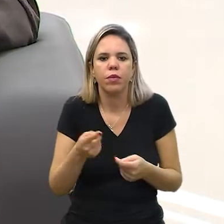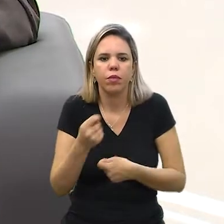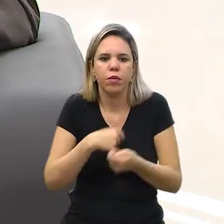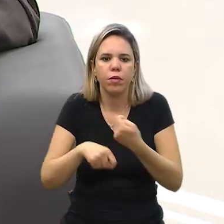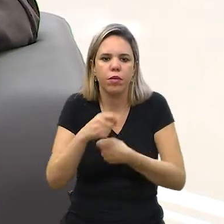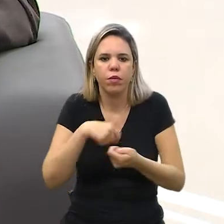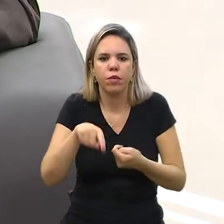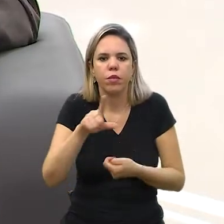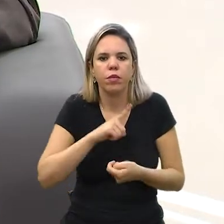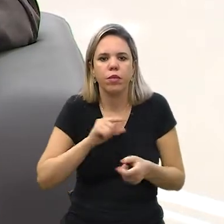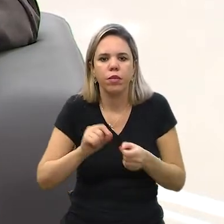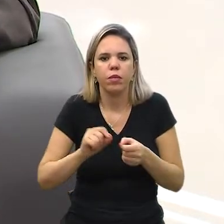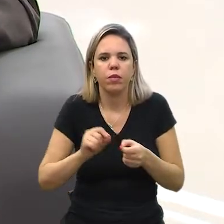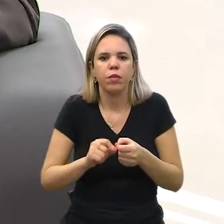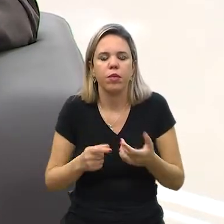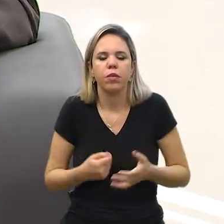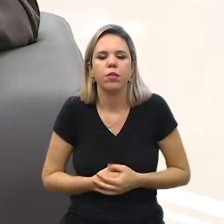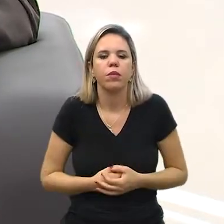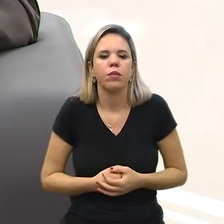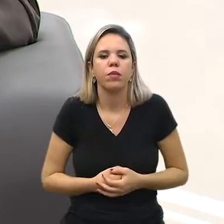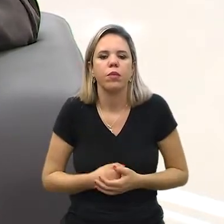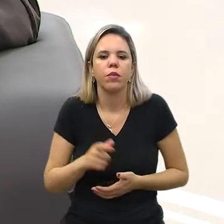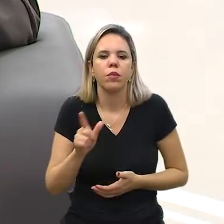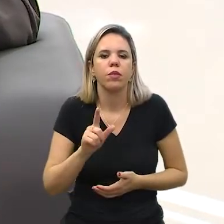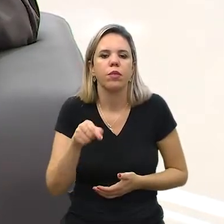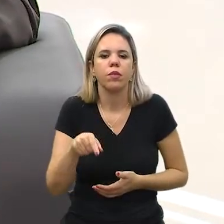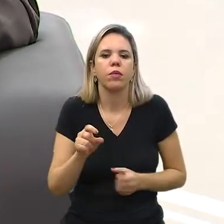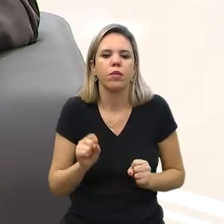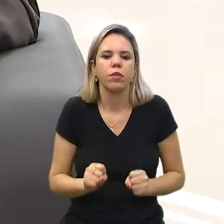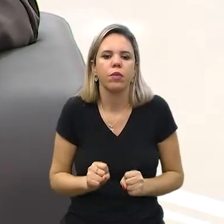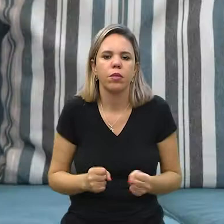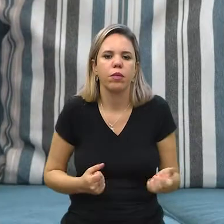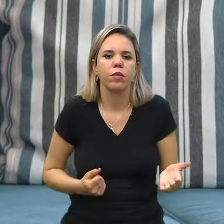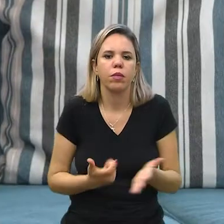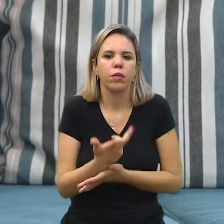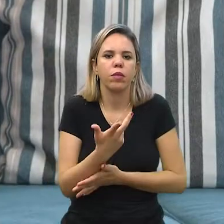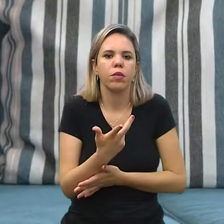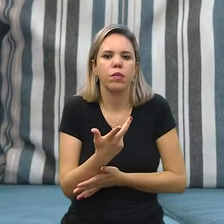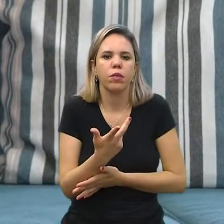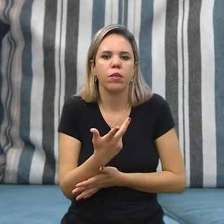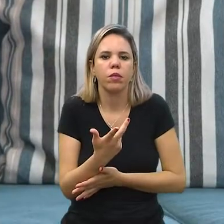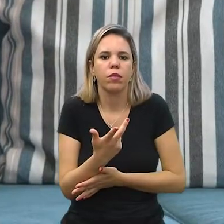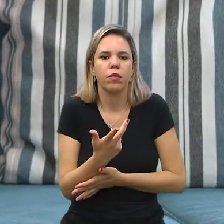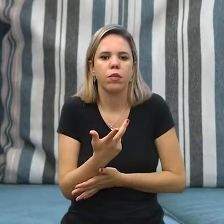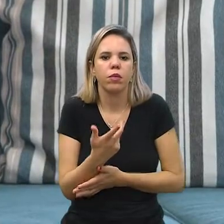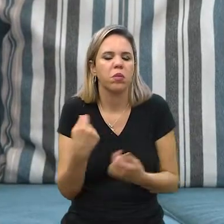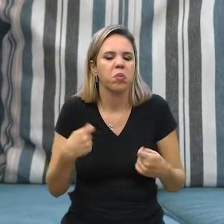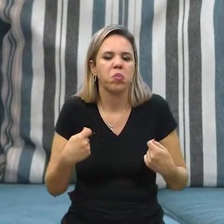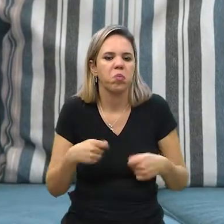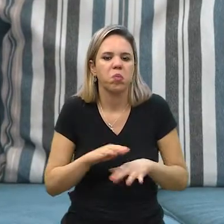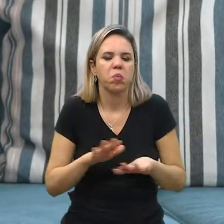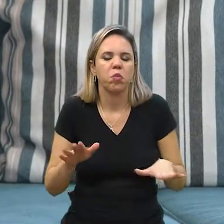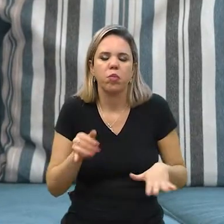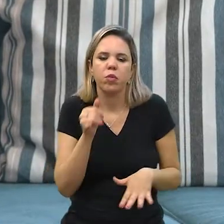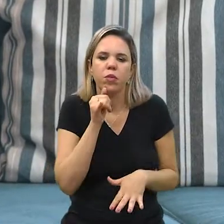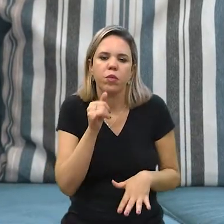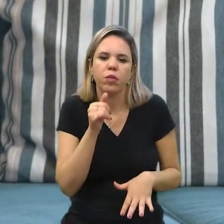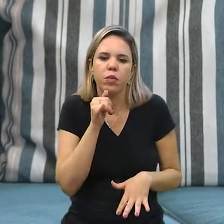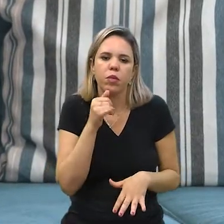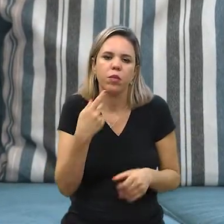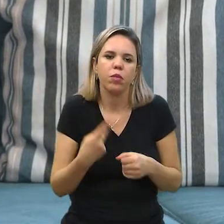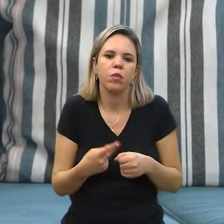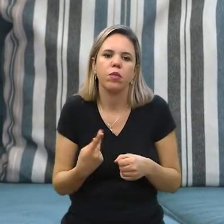negócio que você esteja fazendo. Evidentemente, você pode comprar, né, sem necessitar, por exemplo,